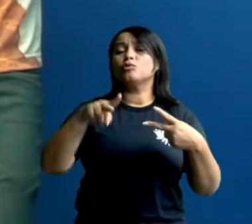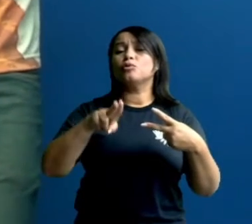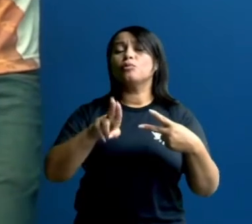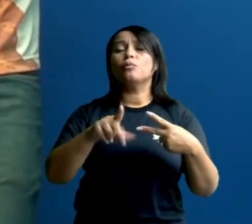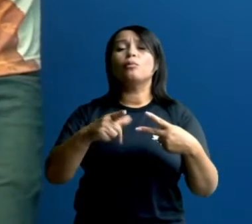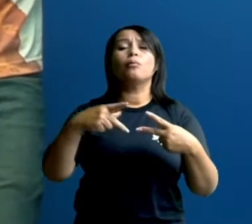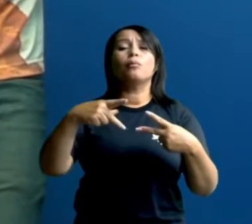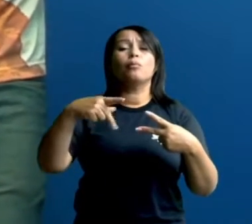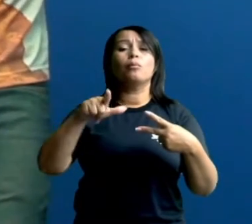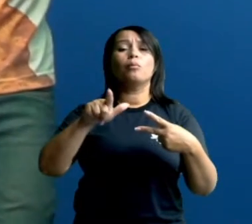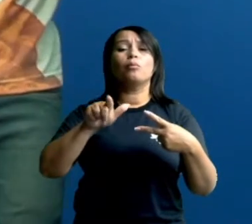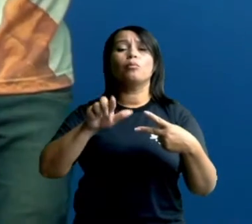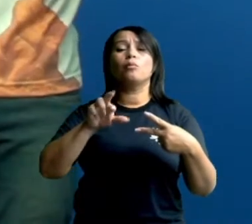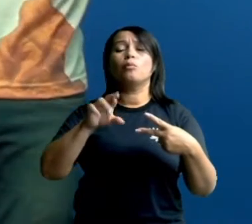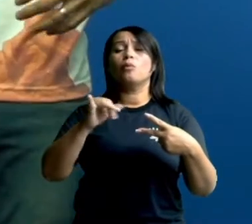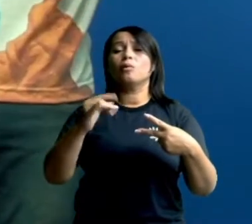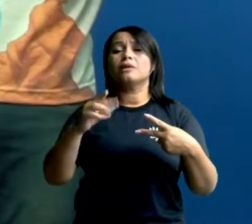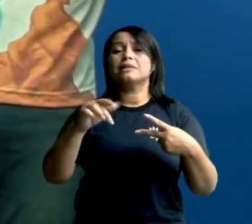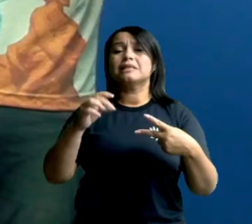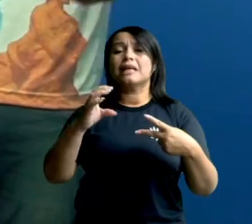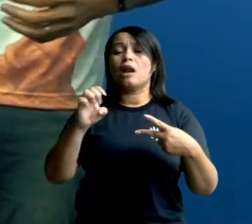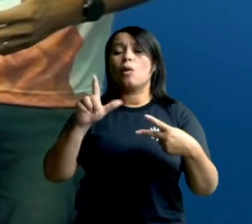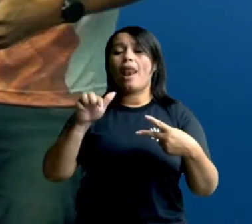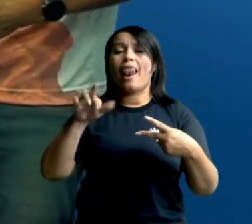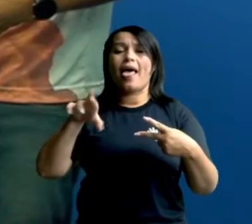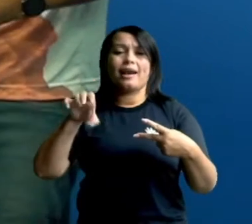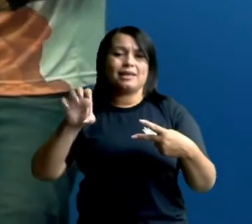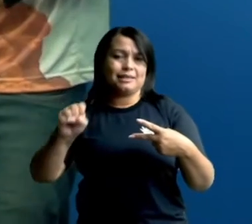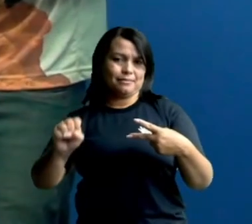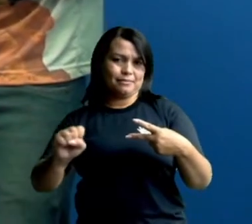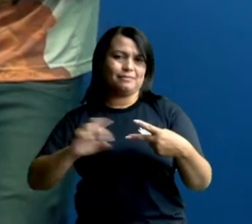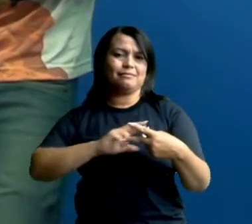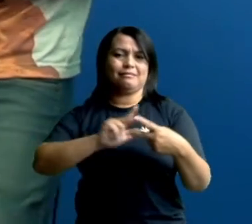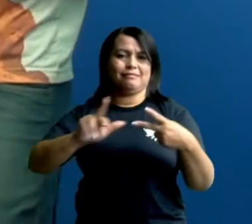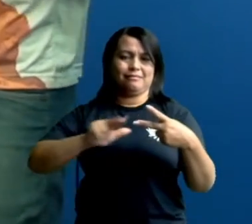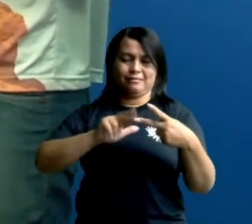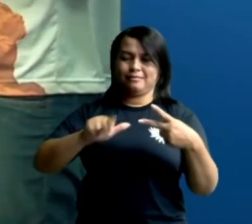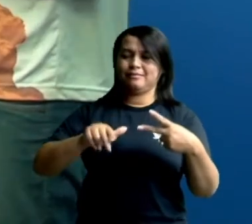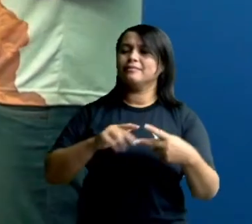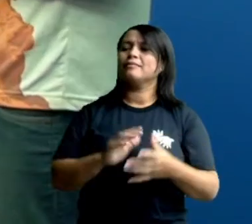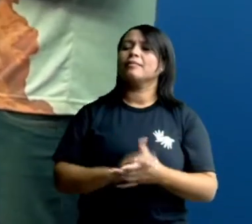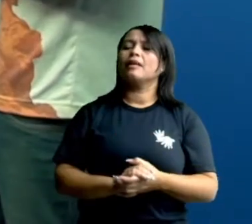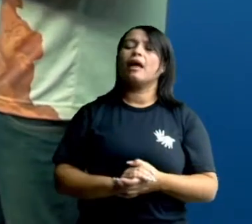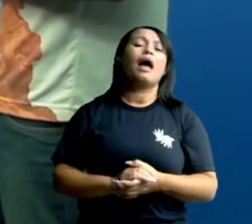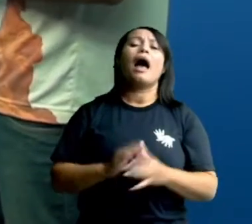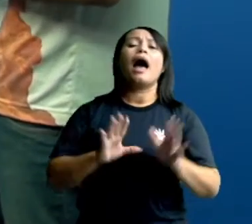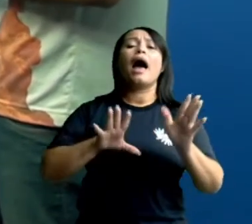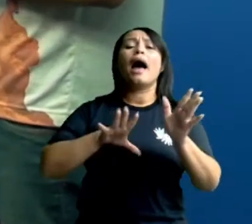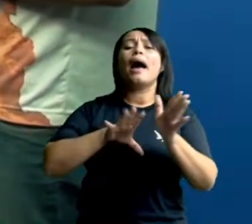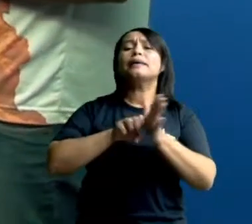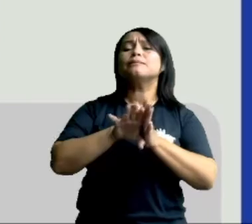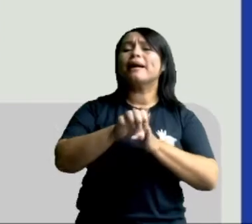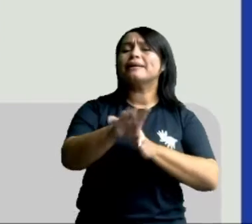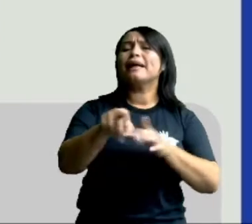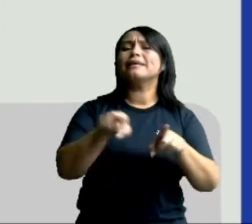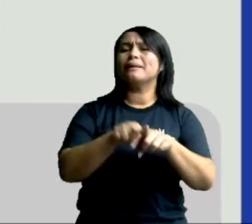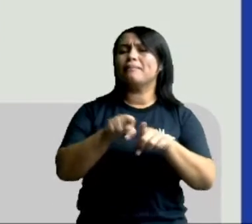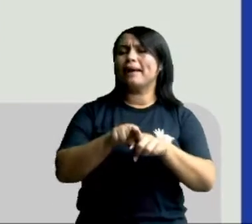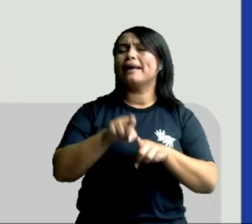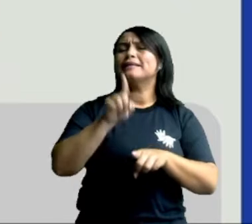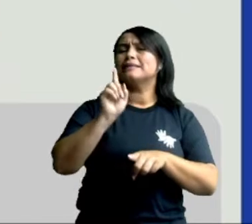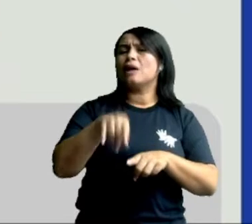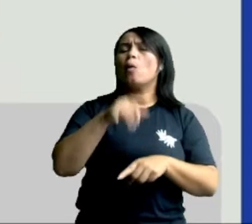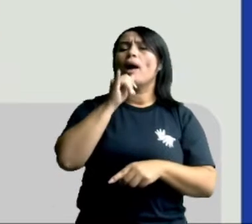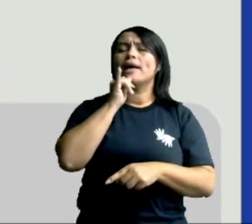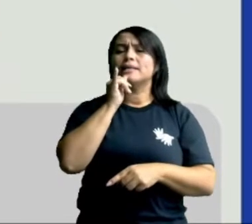pluricelulares, que são aqueles que são formados por várias, inúmeras células. As bactérias são exemplos de